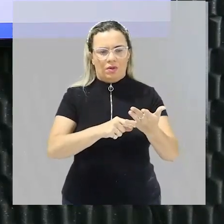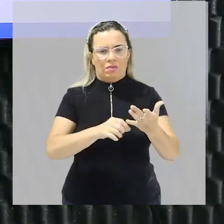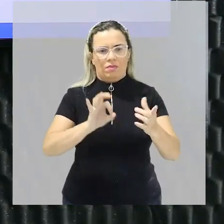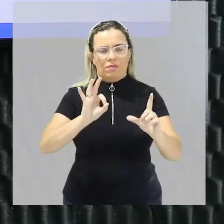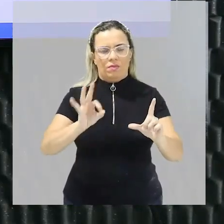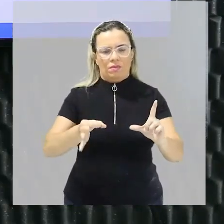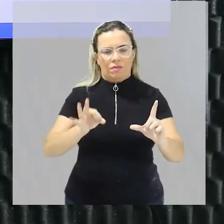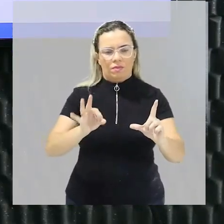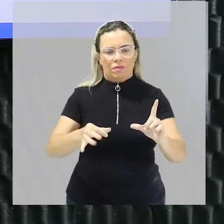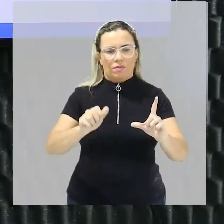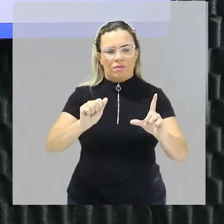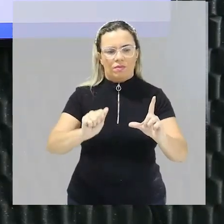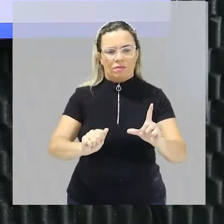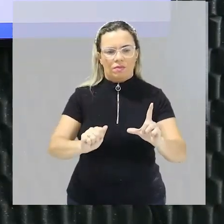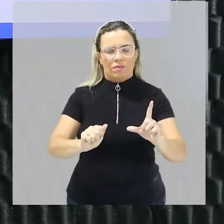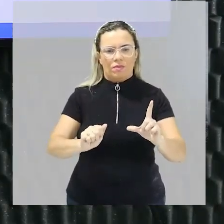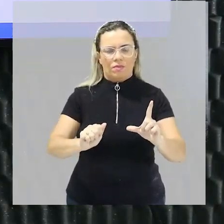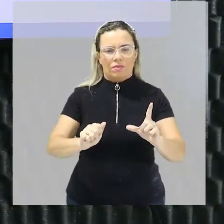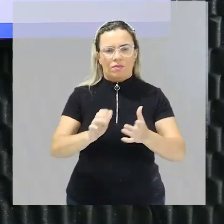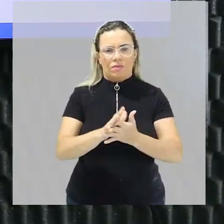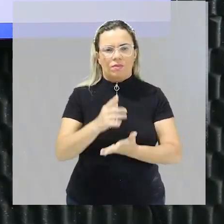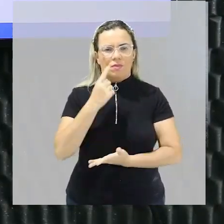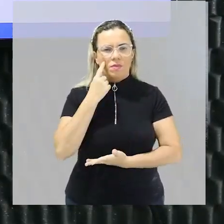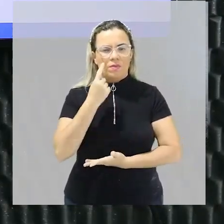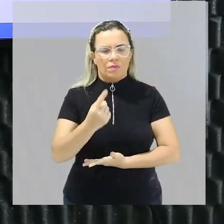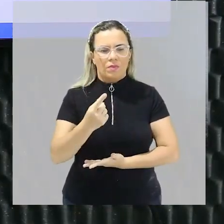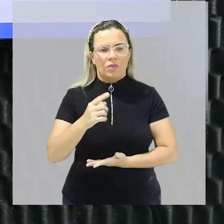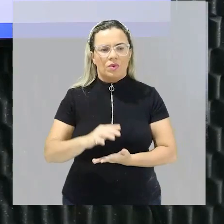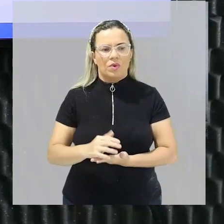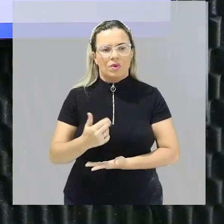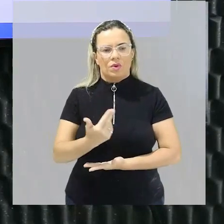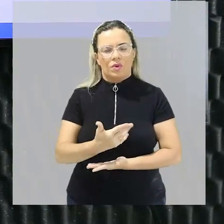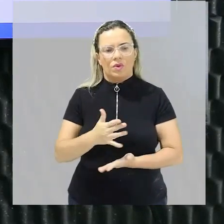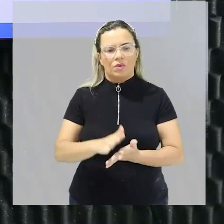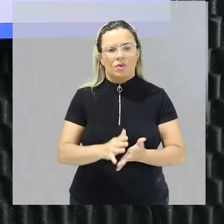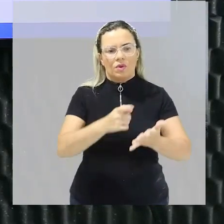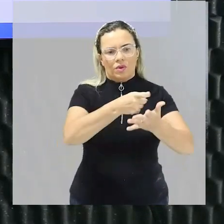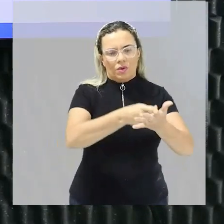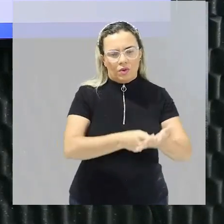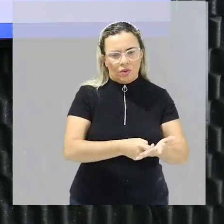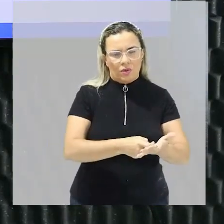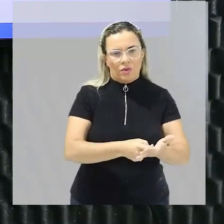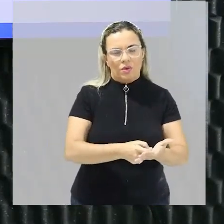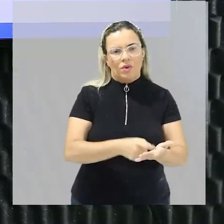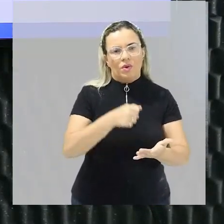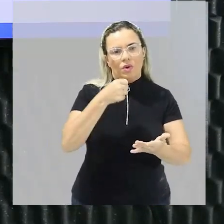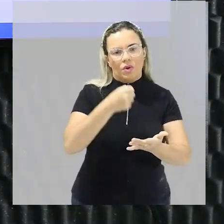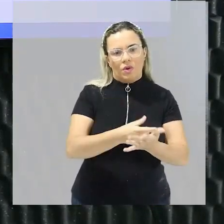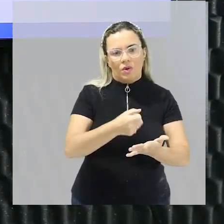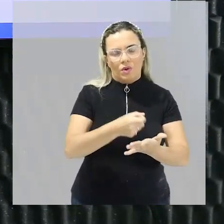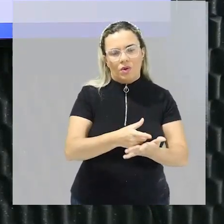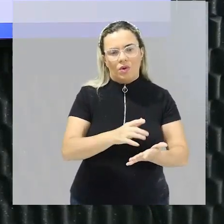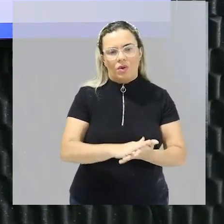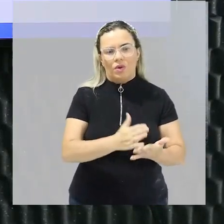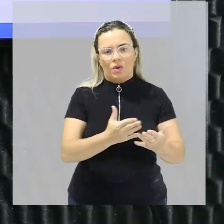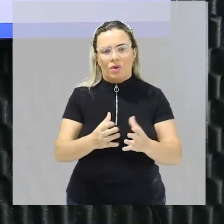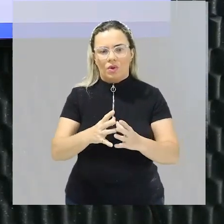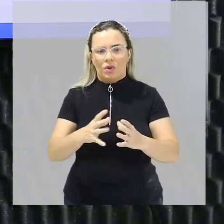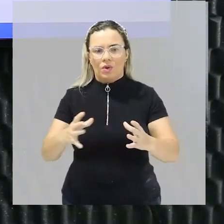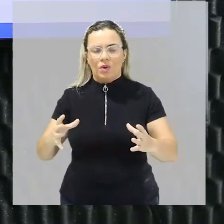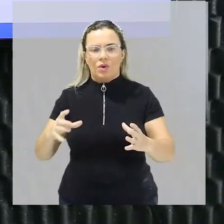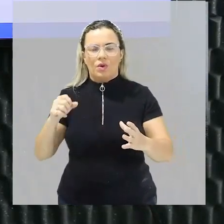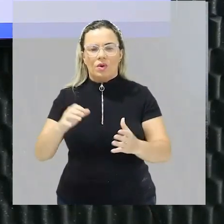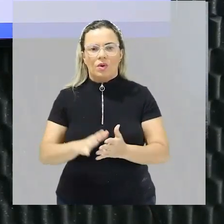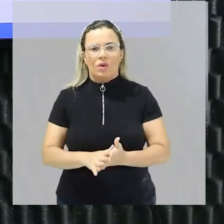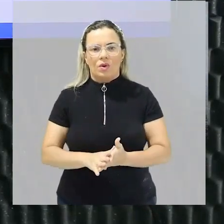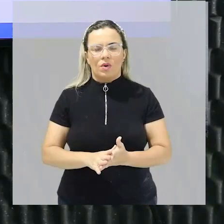letra A. Preste bem atenção que no texto nós temos o consumo, nós temos a grande máquina que